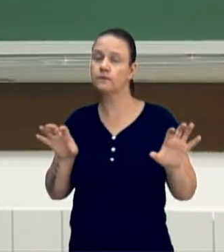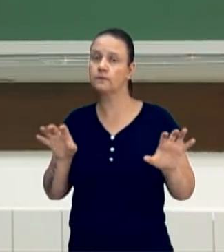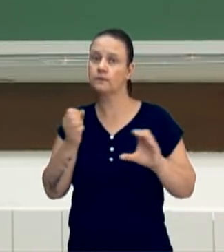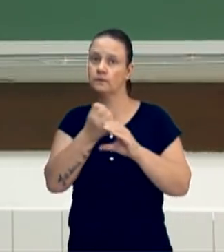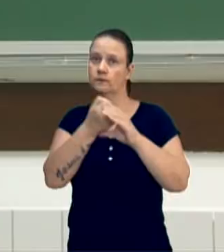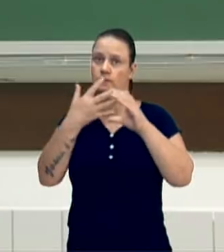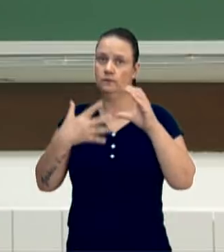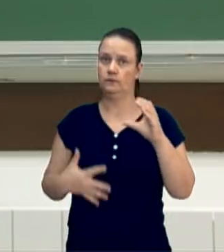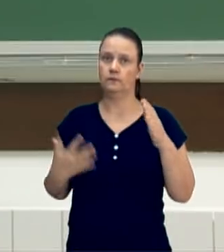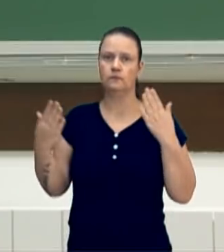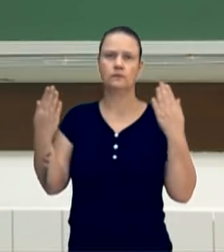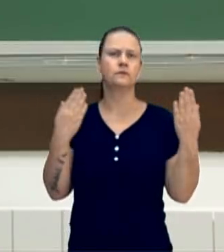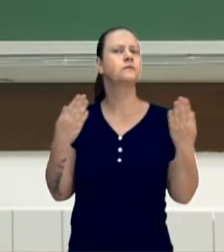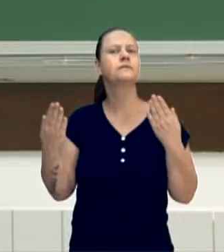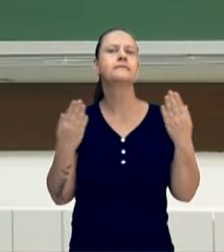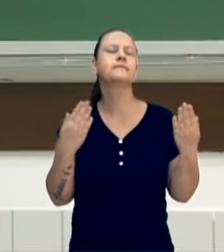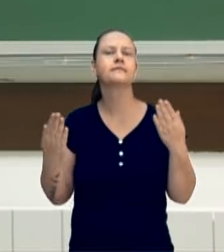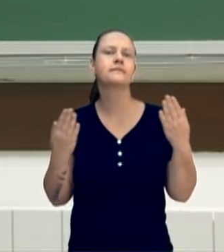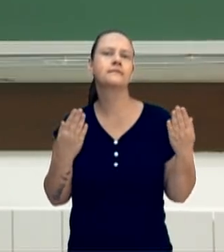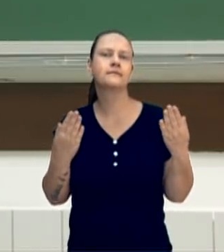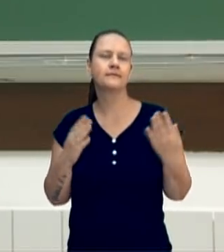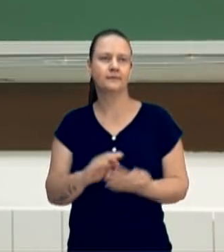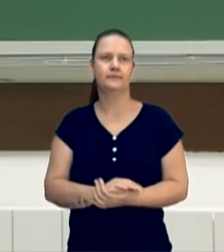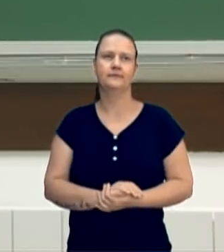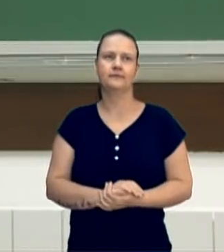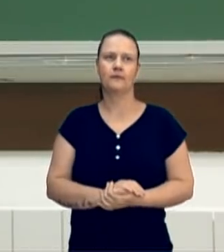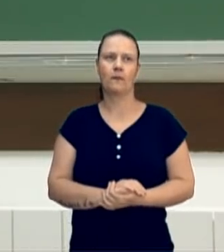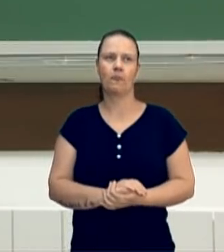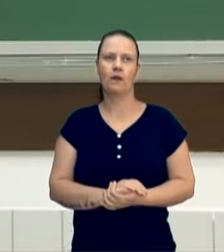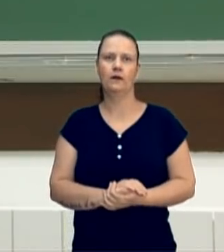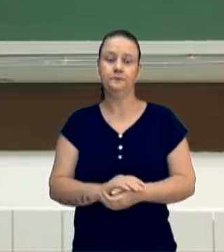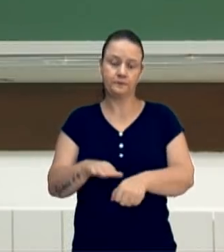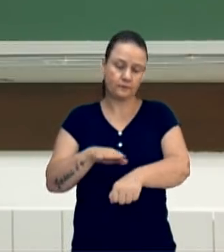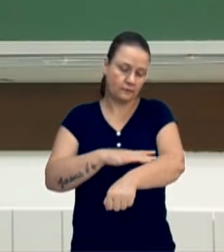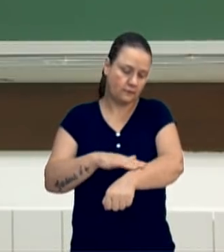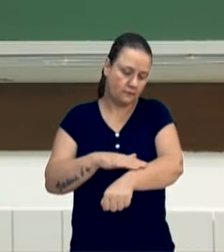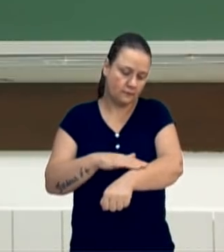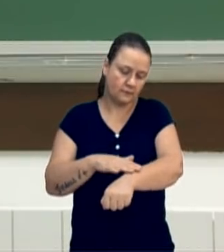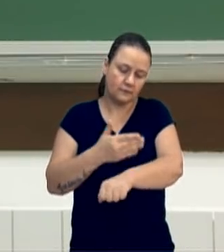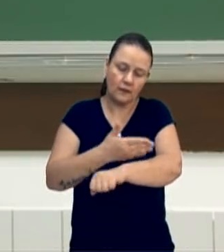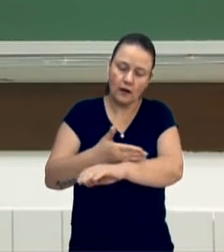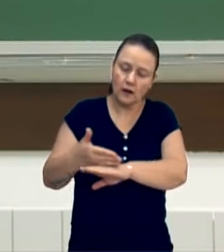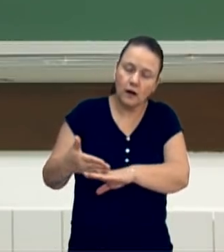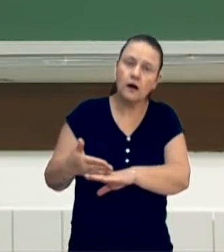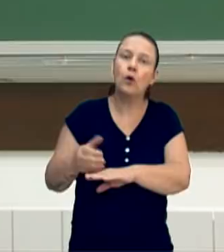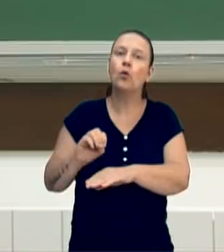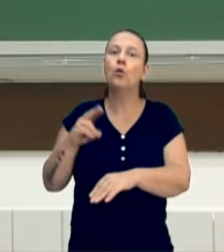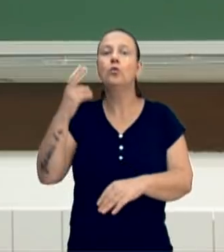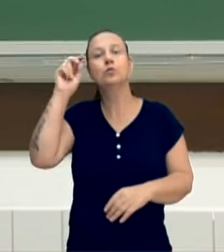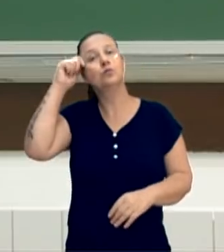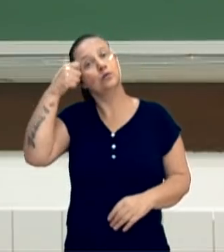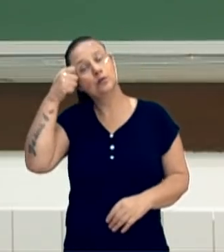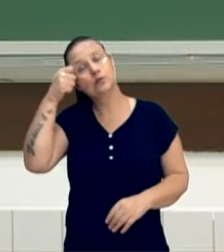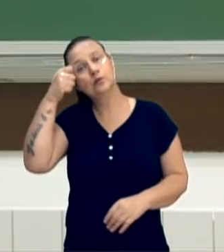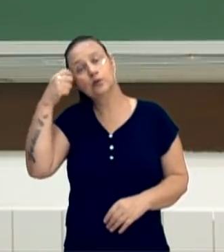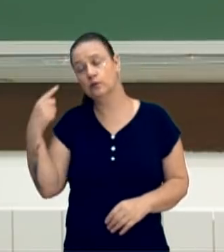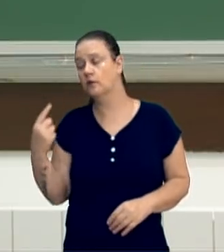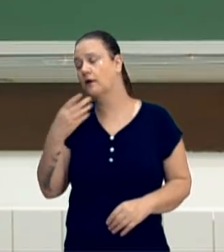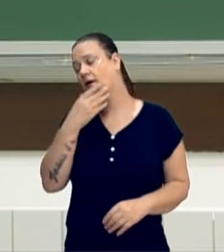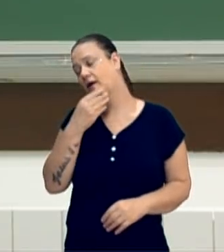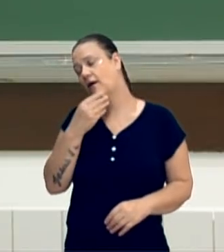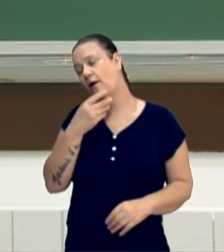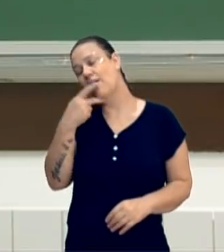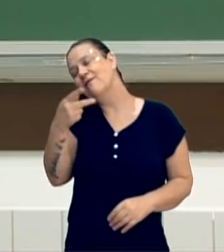características psicológicas. De pele clara, de pele escura, um fala